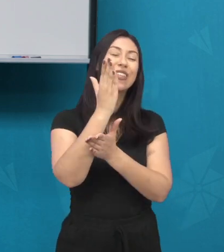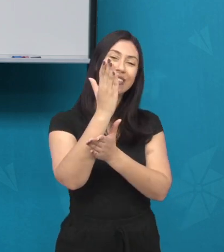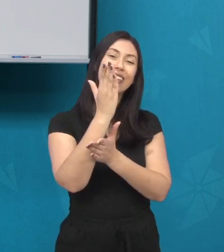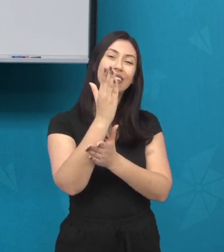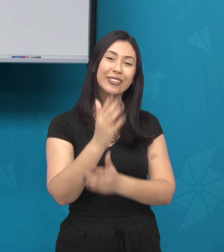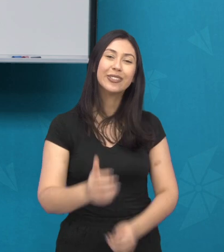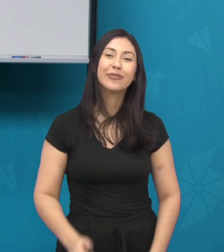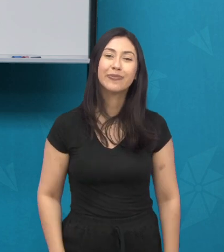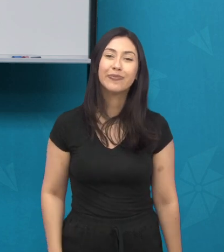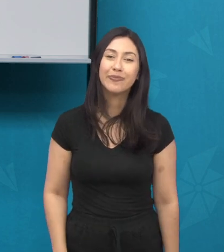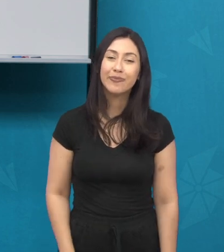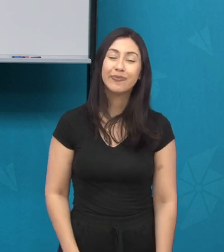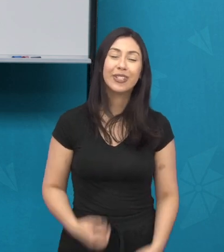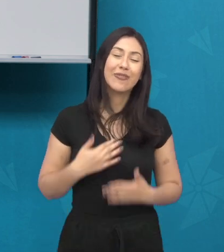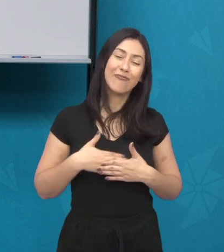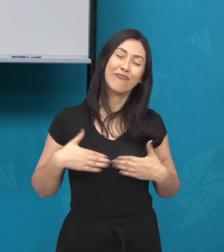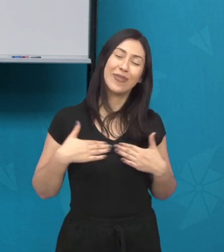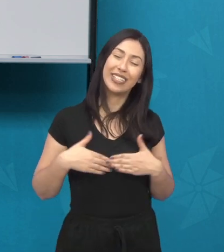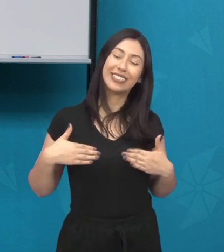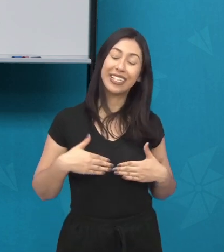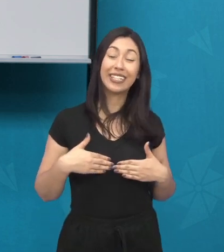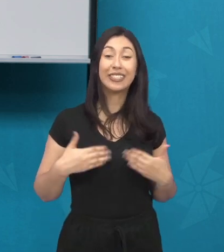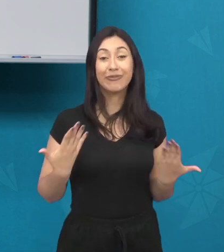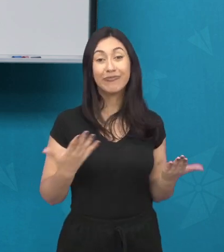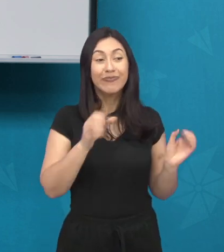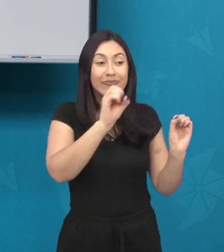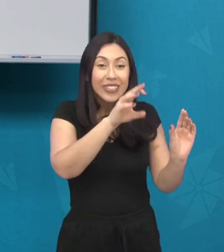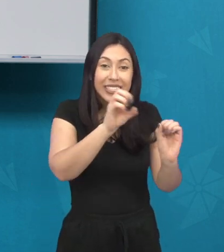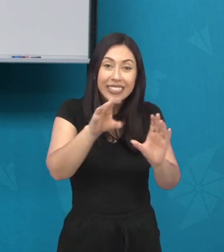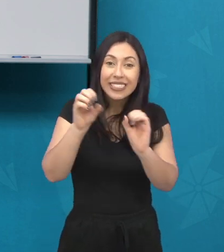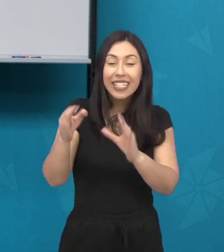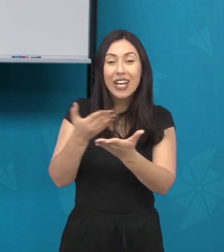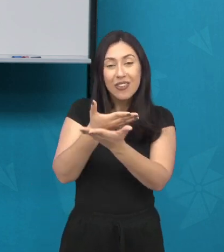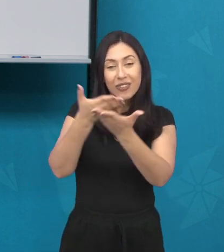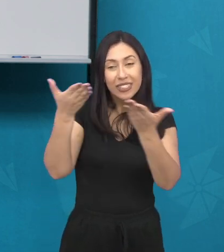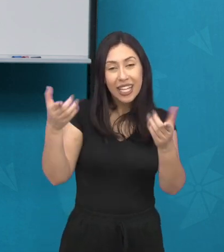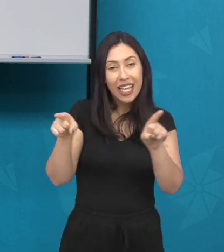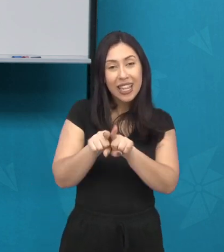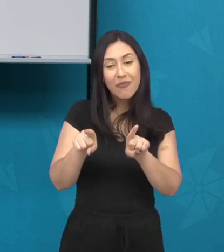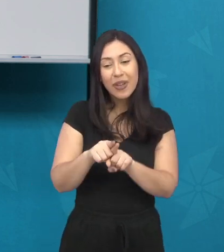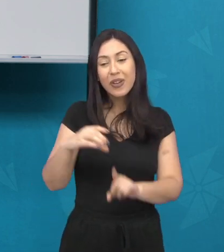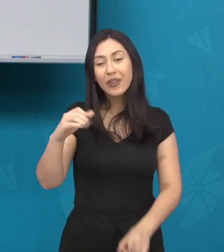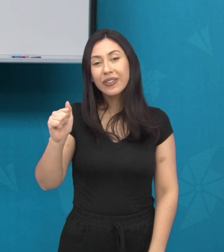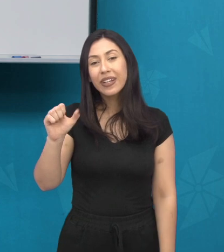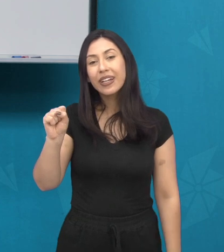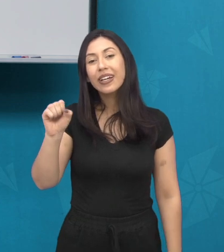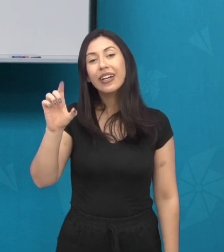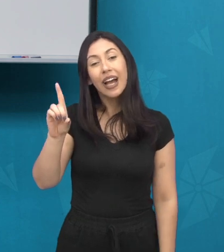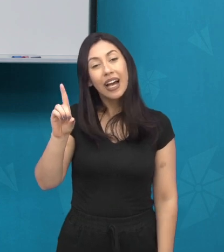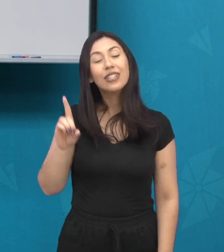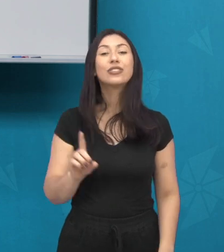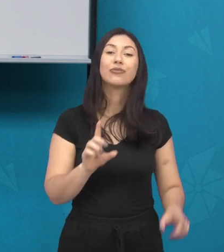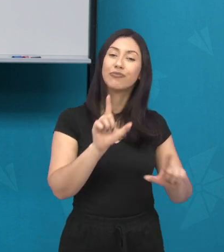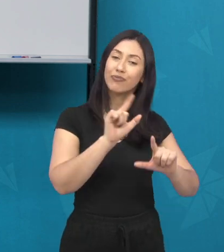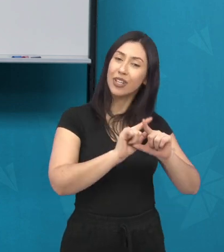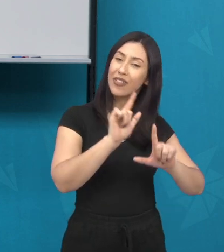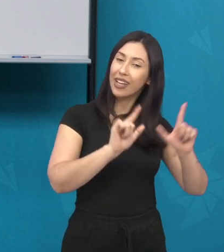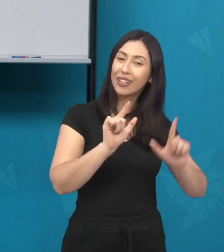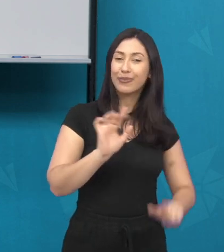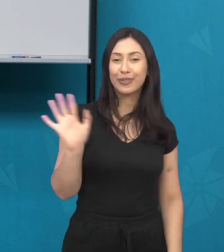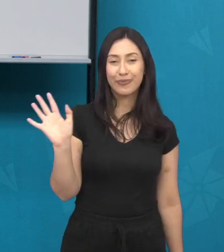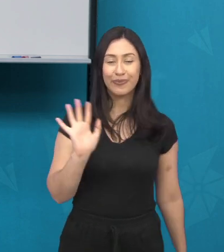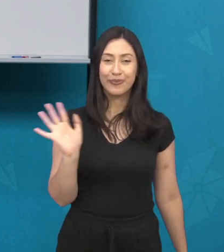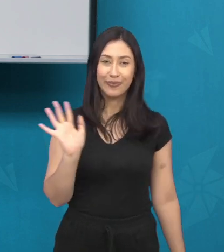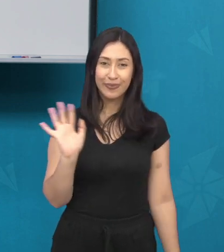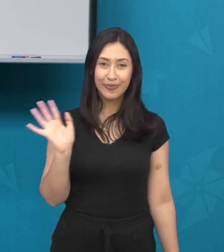grande objetivo de cada um tem sido um prazer aqui trabalhar com o curso CAJ com a TV Câmara e até